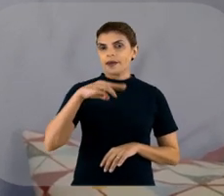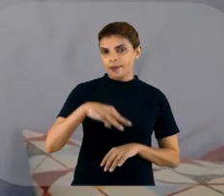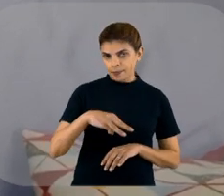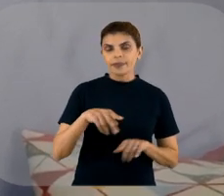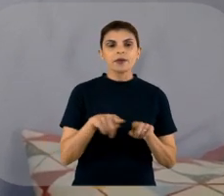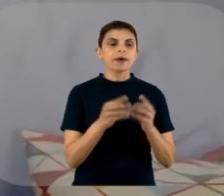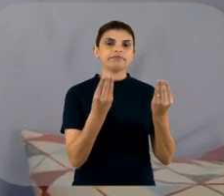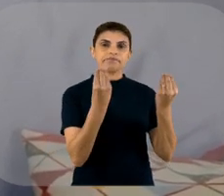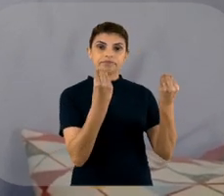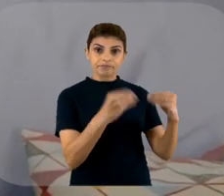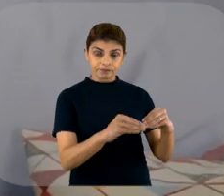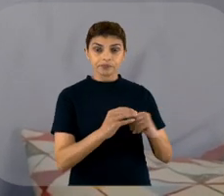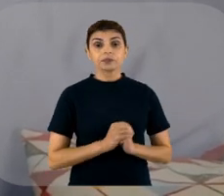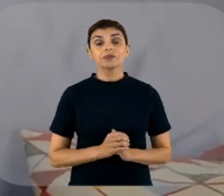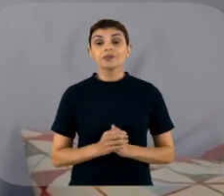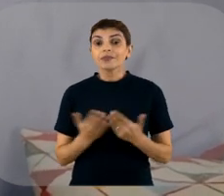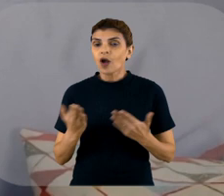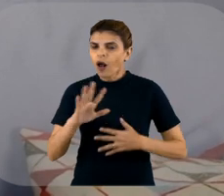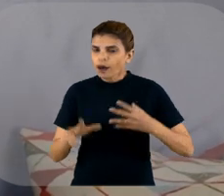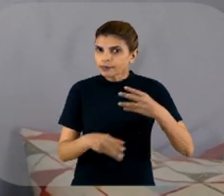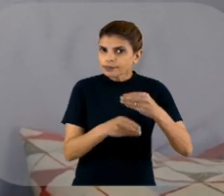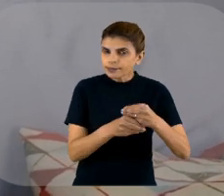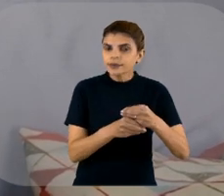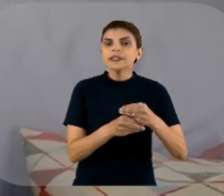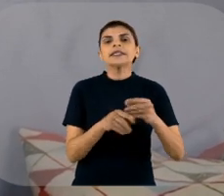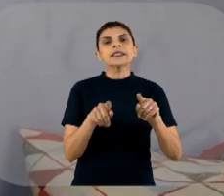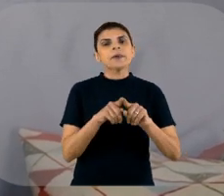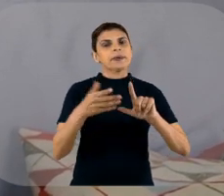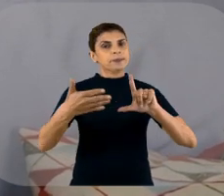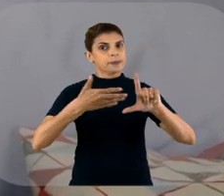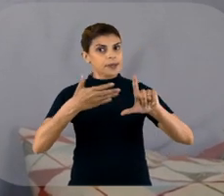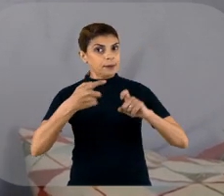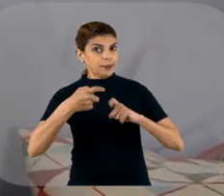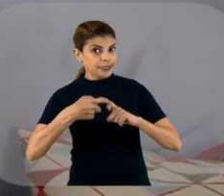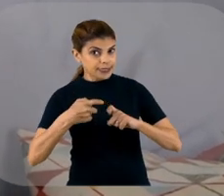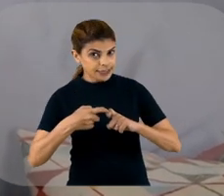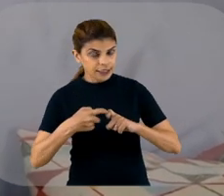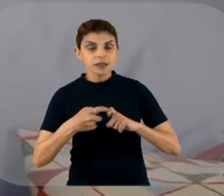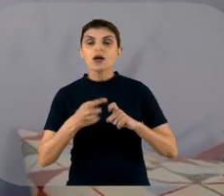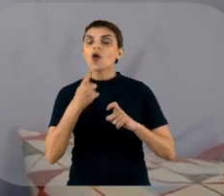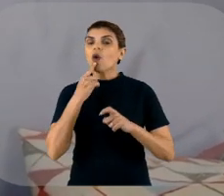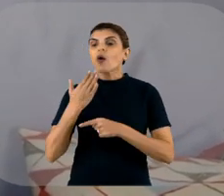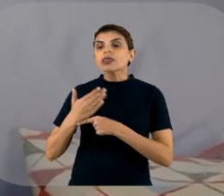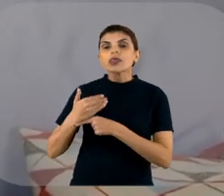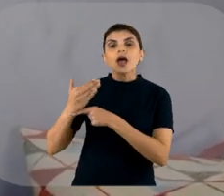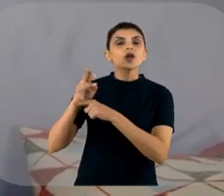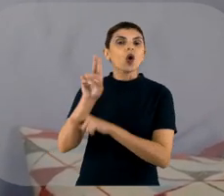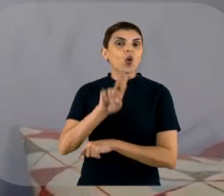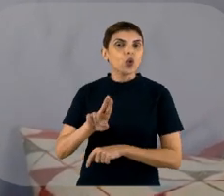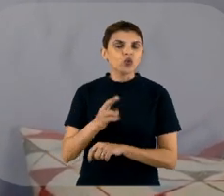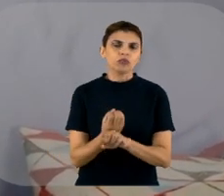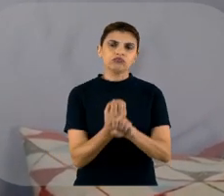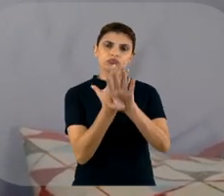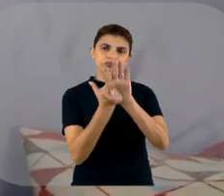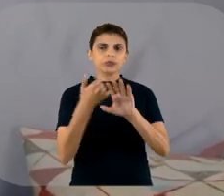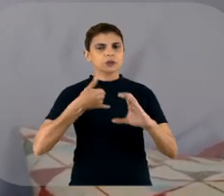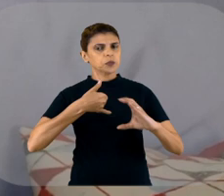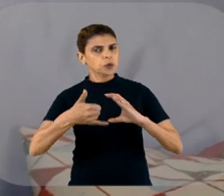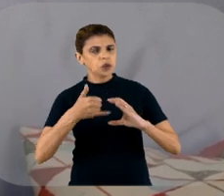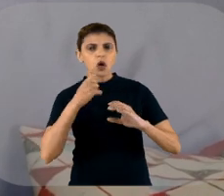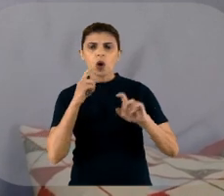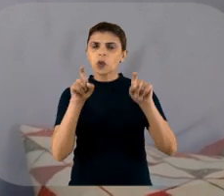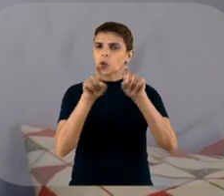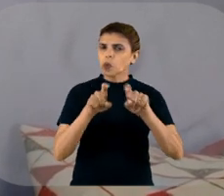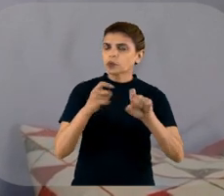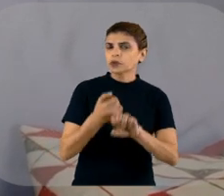conselho profissional. Adicionalmente, tem que informar que foi feito por telemedicina e qual foi a tecnologia utilizada.